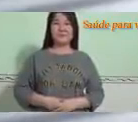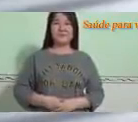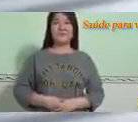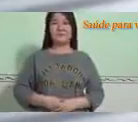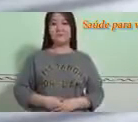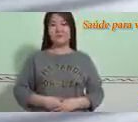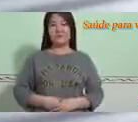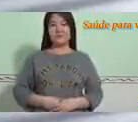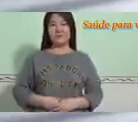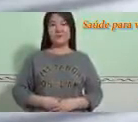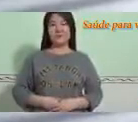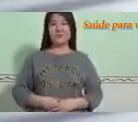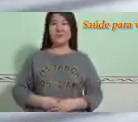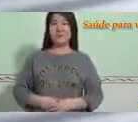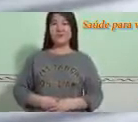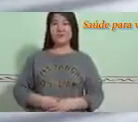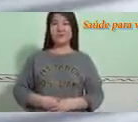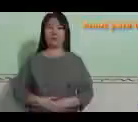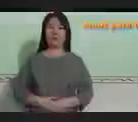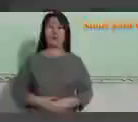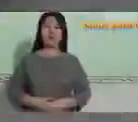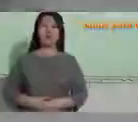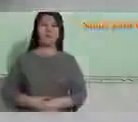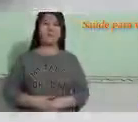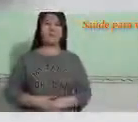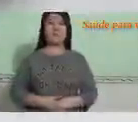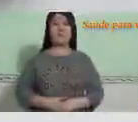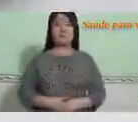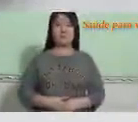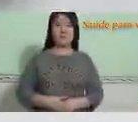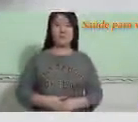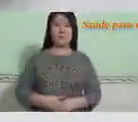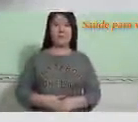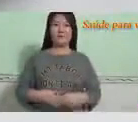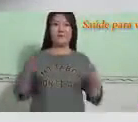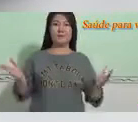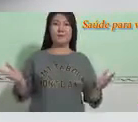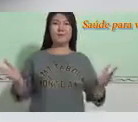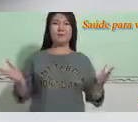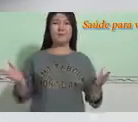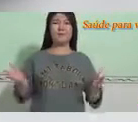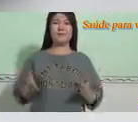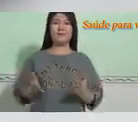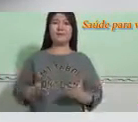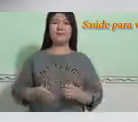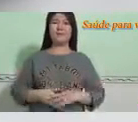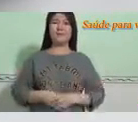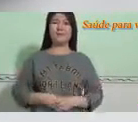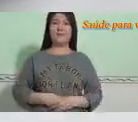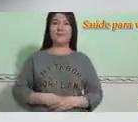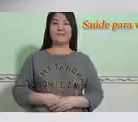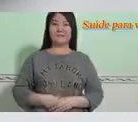Se estes sinais estiverem presentes, a pessoa tem uma alergia. Esse teste deve ser realizado por um enfermeiro em